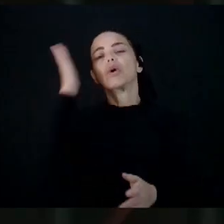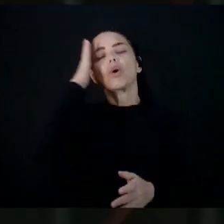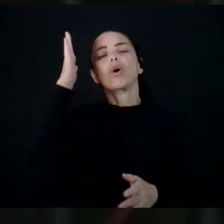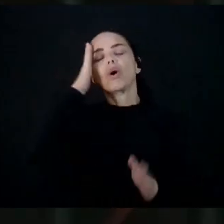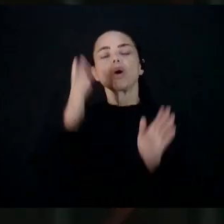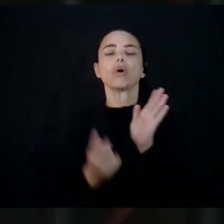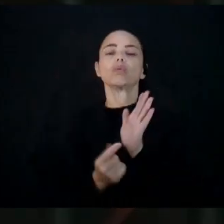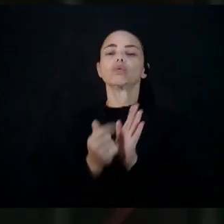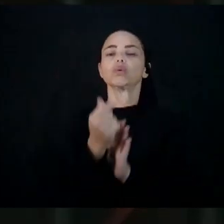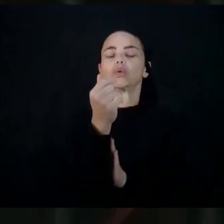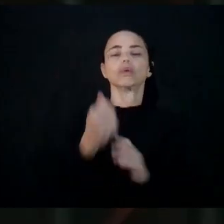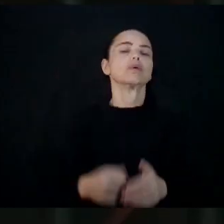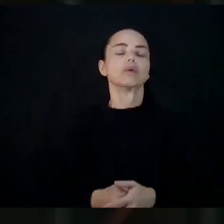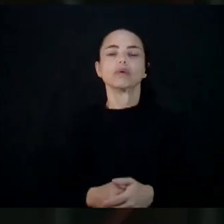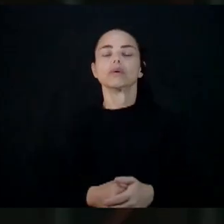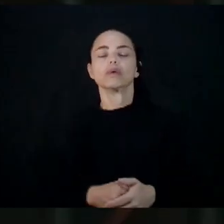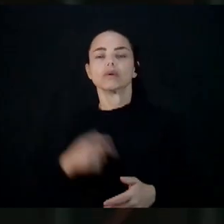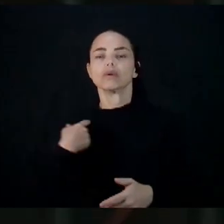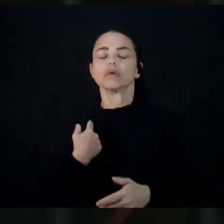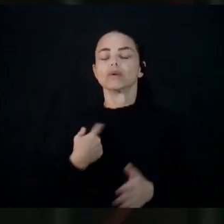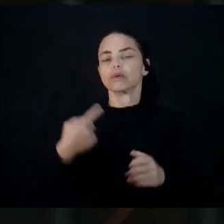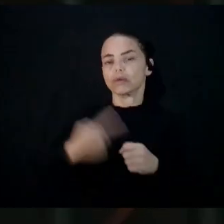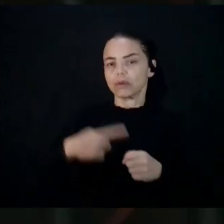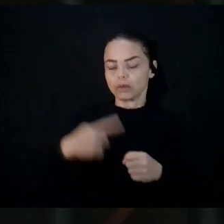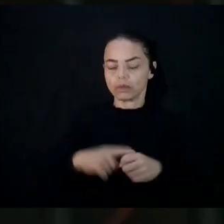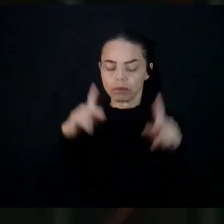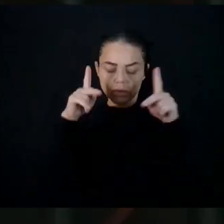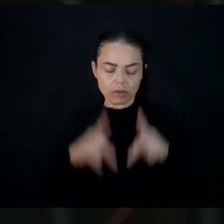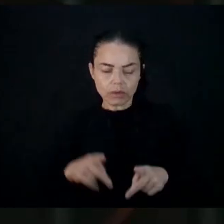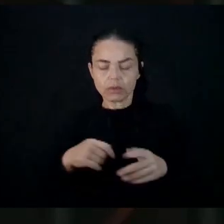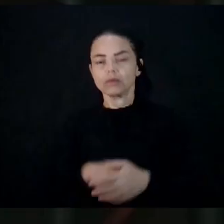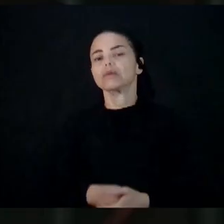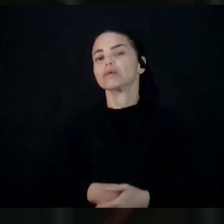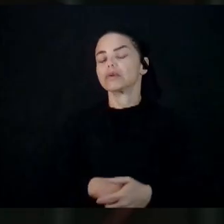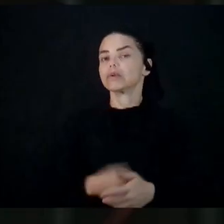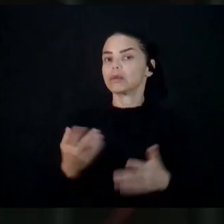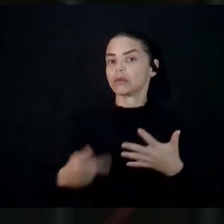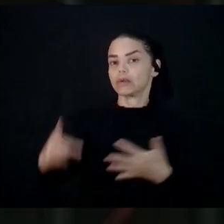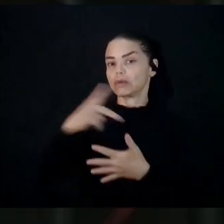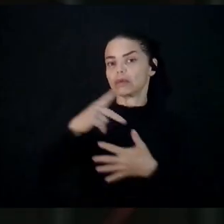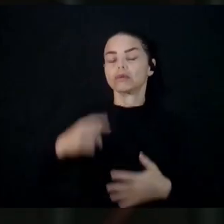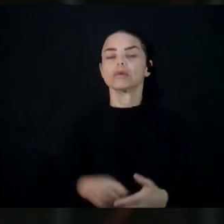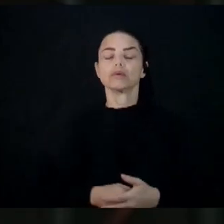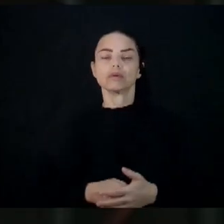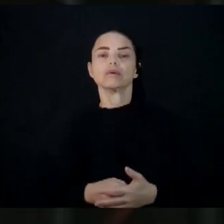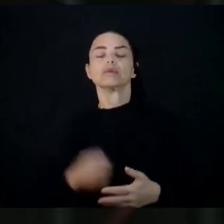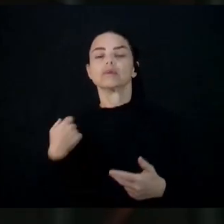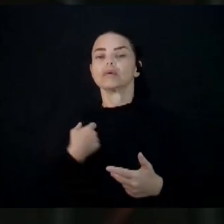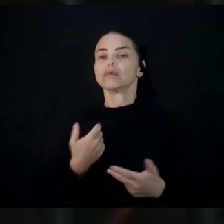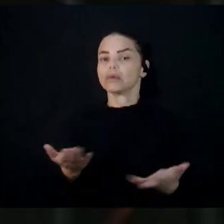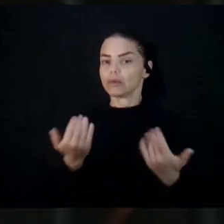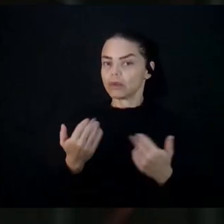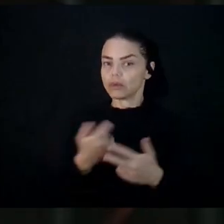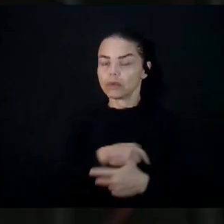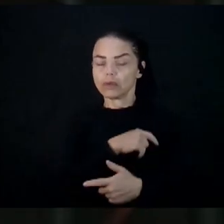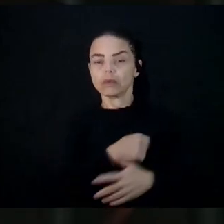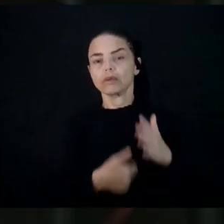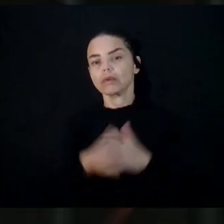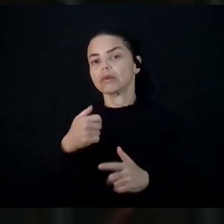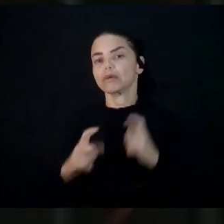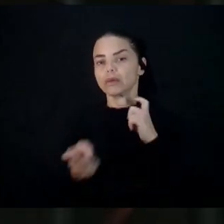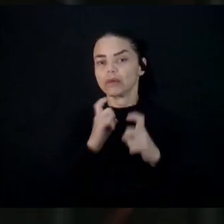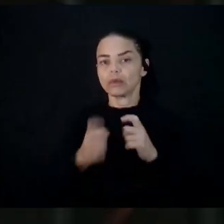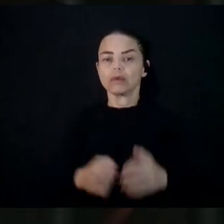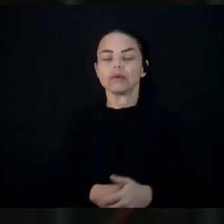demandas do município, da população e as prioridades que tem o poder público. Então, a primeira audiência vai acontecer